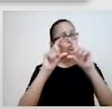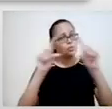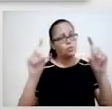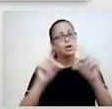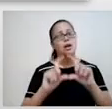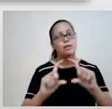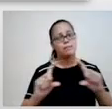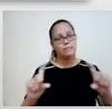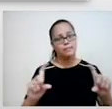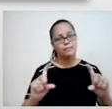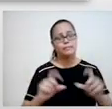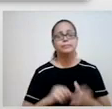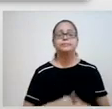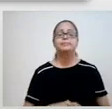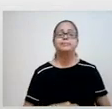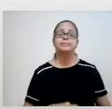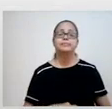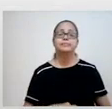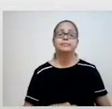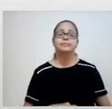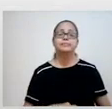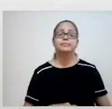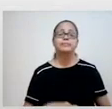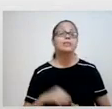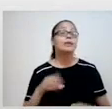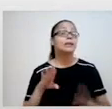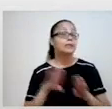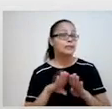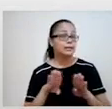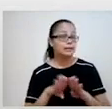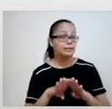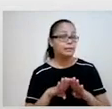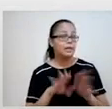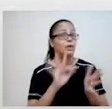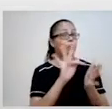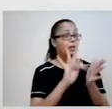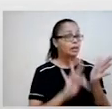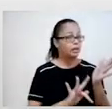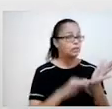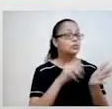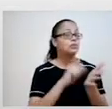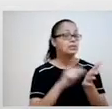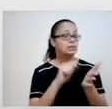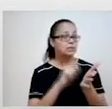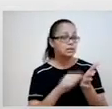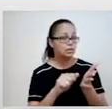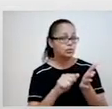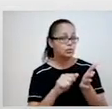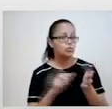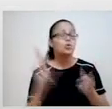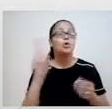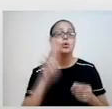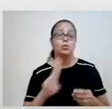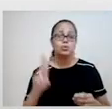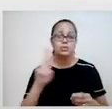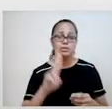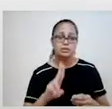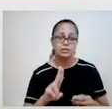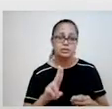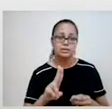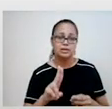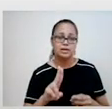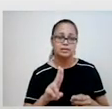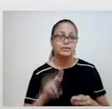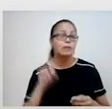são típicos do texto escrito. Além disso, olha, o texto escrito, eu vou ter o uso de conectores e pontuação que eu acabei de